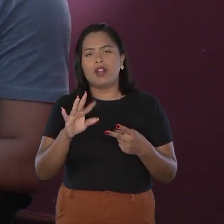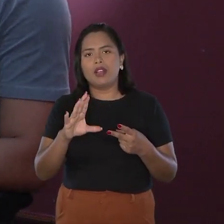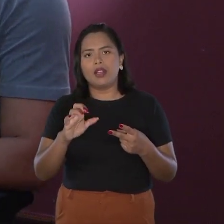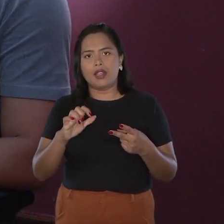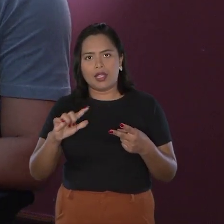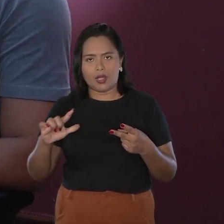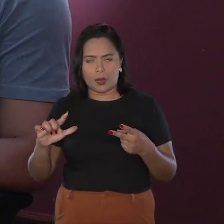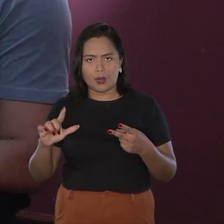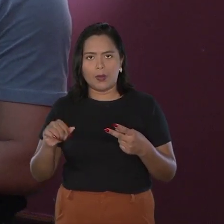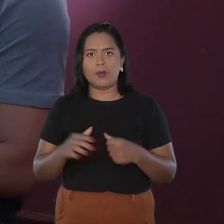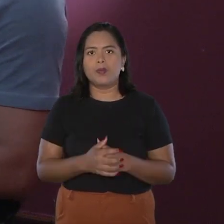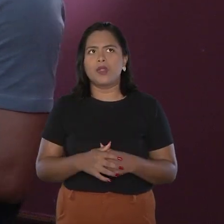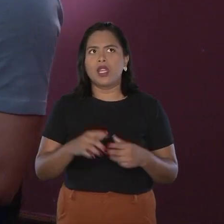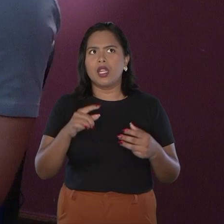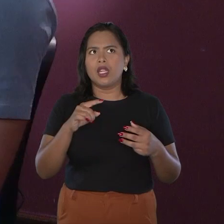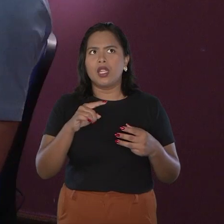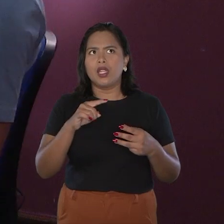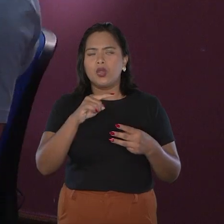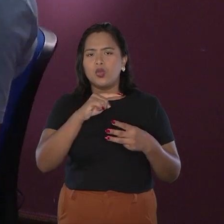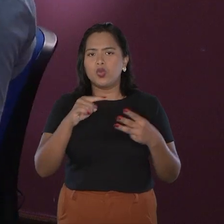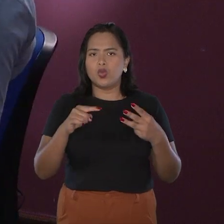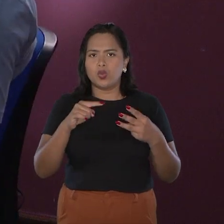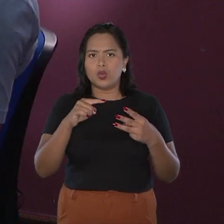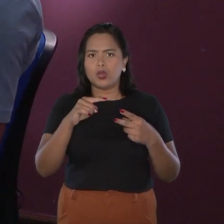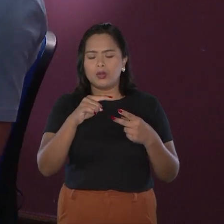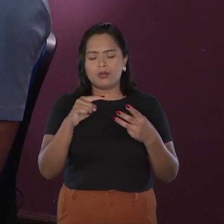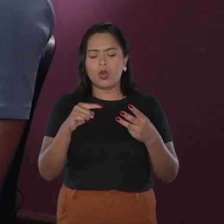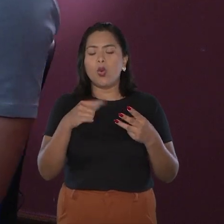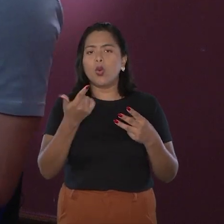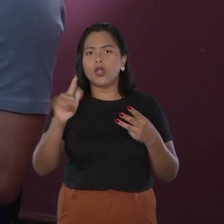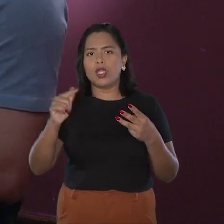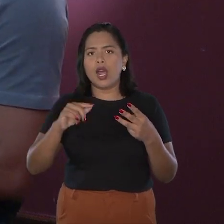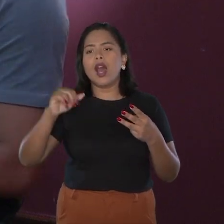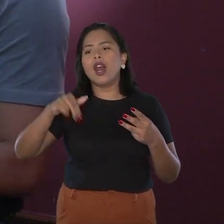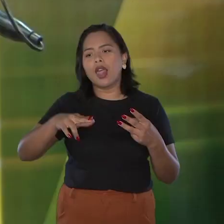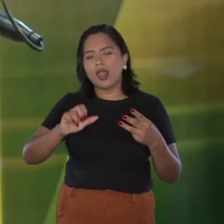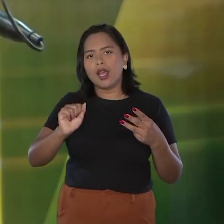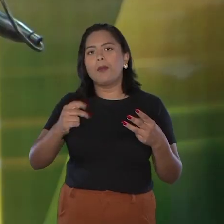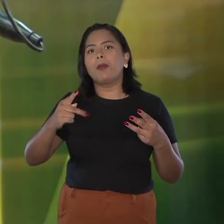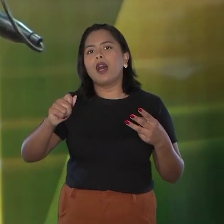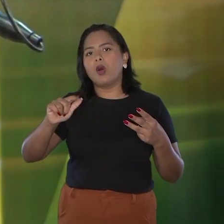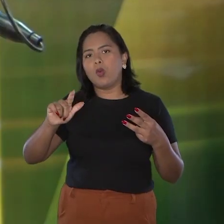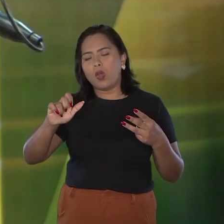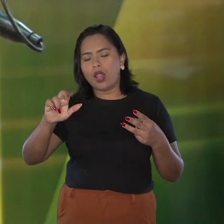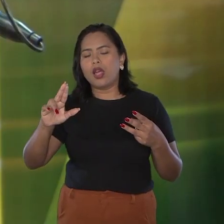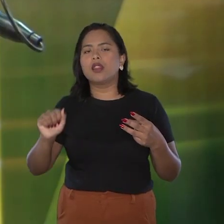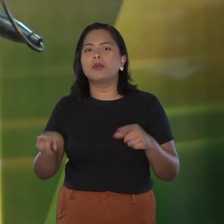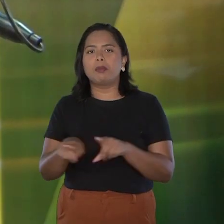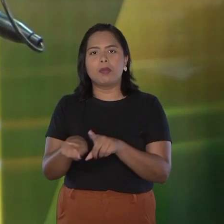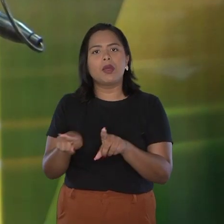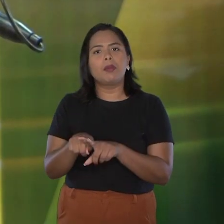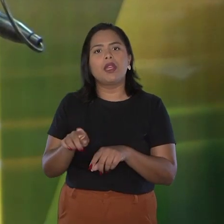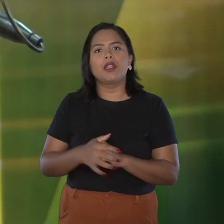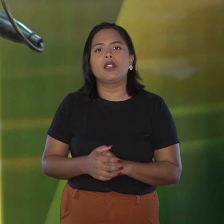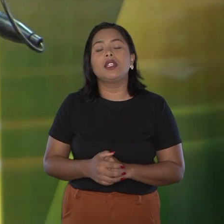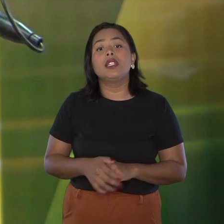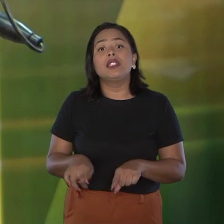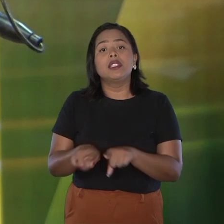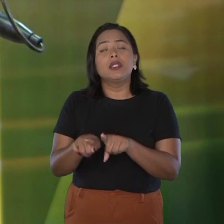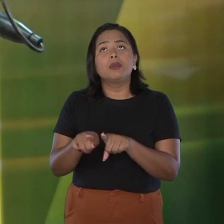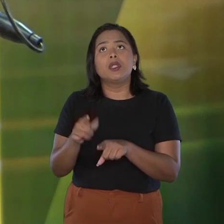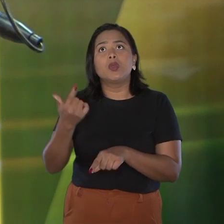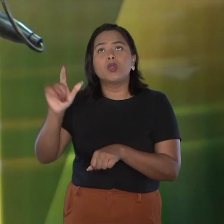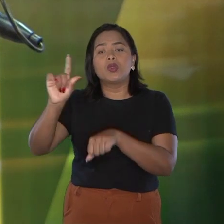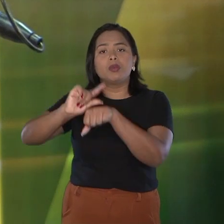a porta são duas Ana Paula Ana Paula porta do autismo em vista e fora os minicursos que também como a gente comentou sobre ministrados